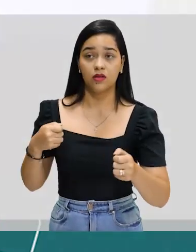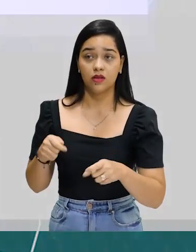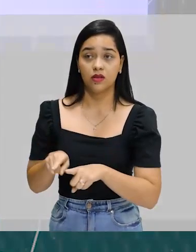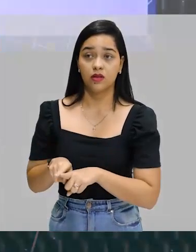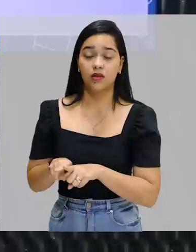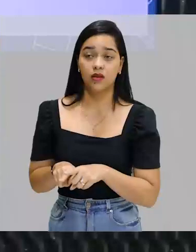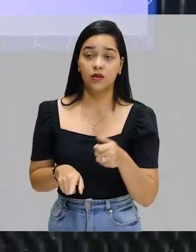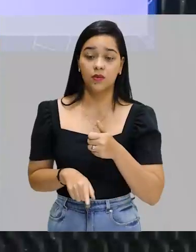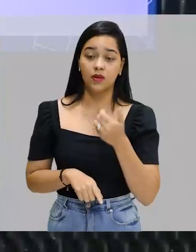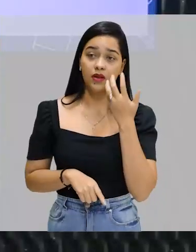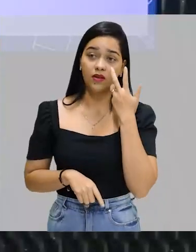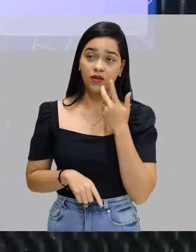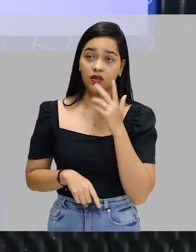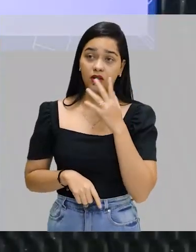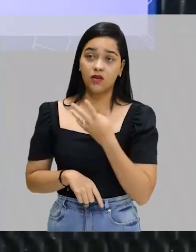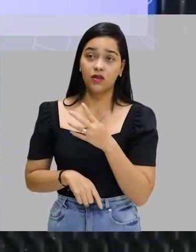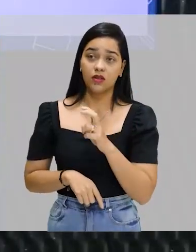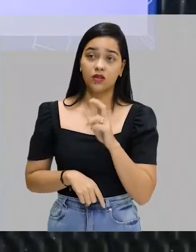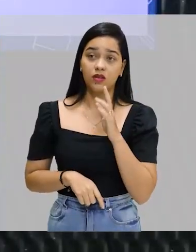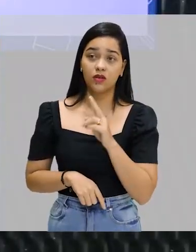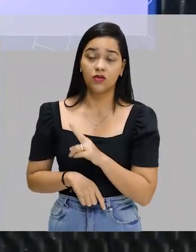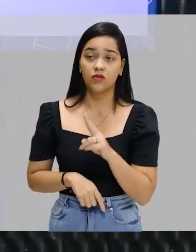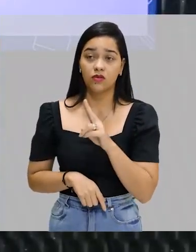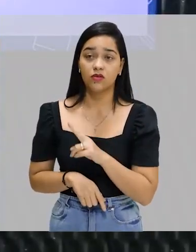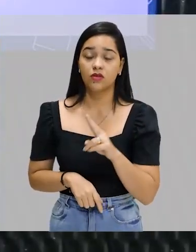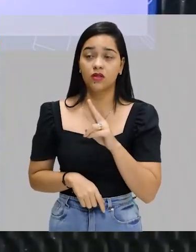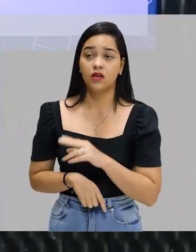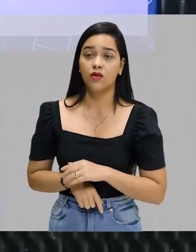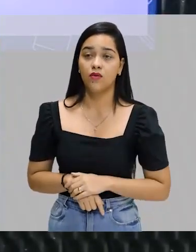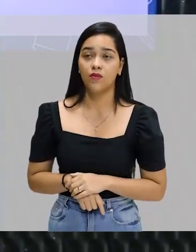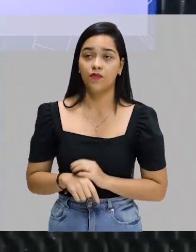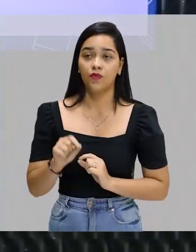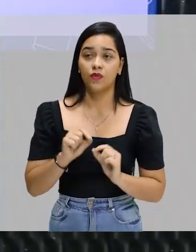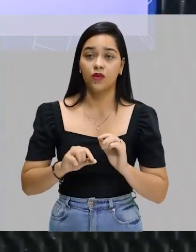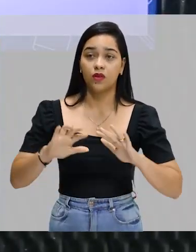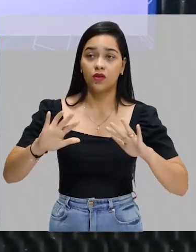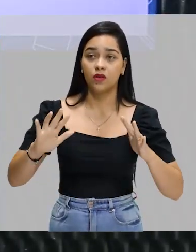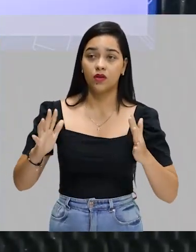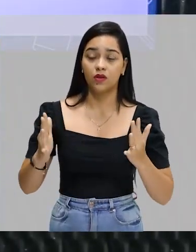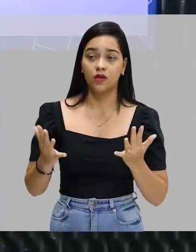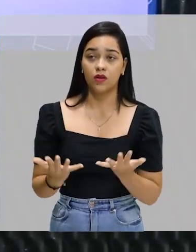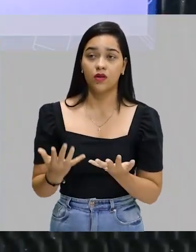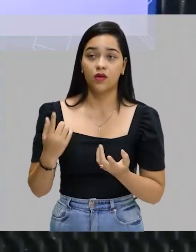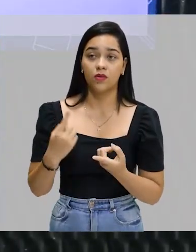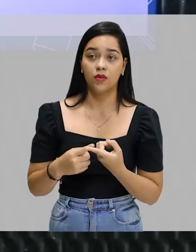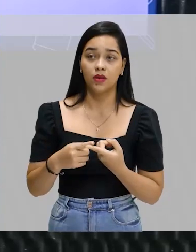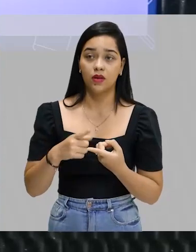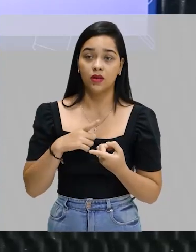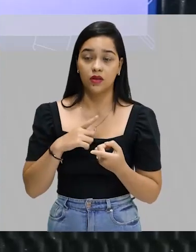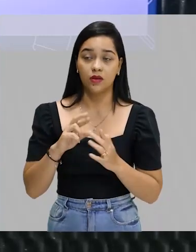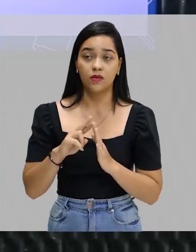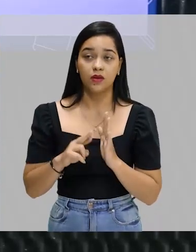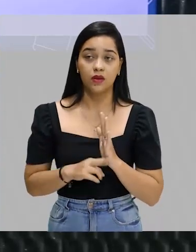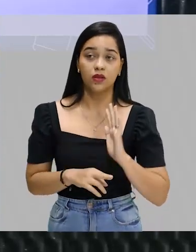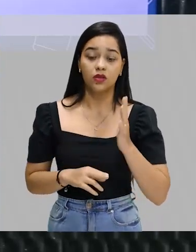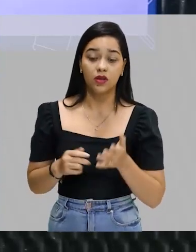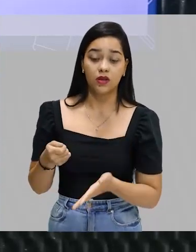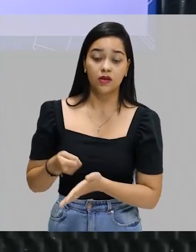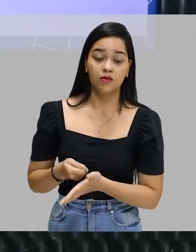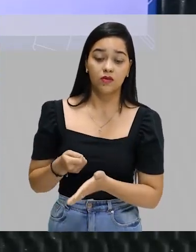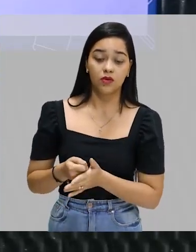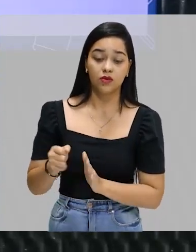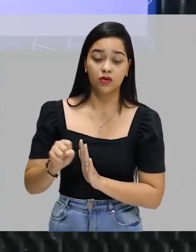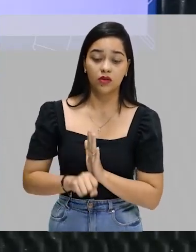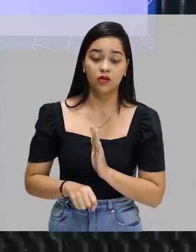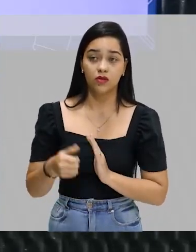na primeira infância, já 4, 5 anos, elas começavam a usar espartilho. Ou seja, as costelas começavam a se dobrar por causa de um padrão de beleza imposto no